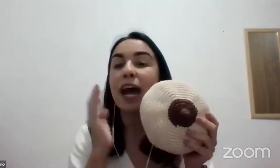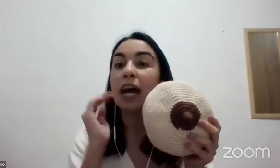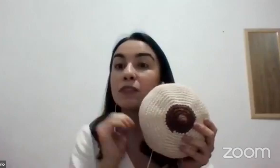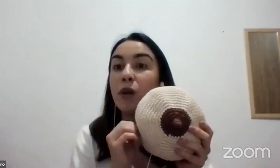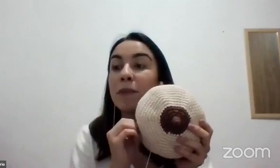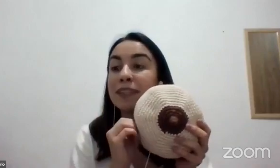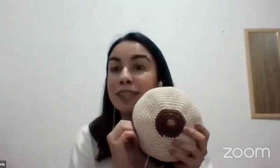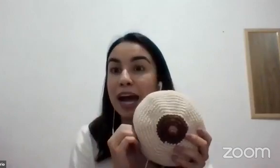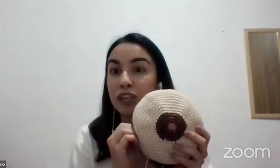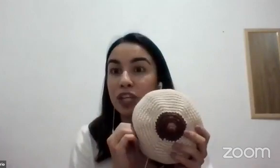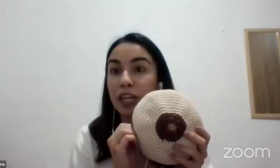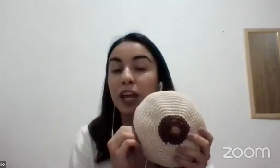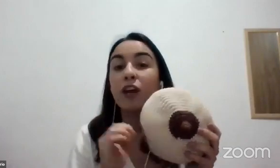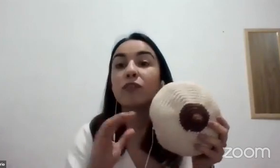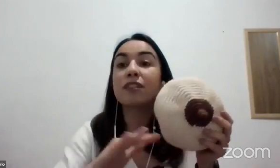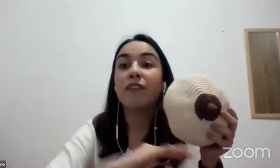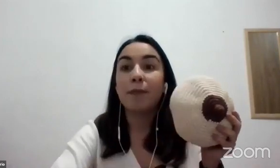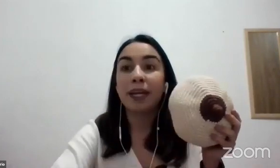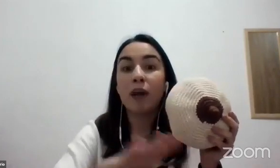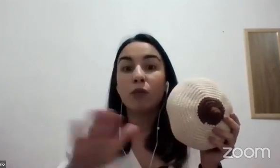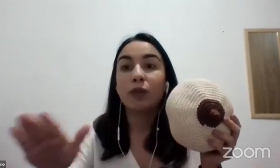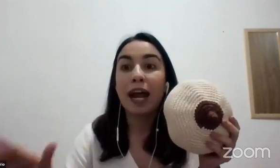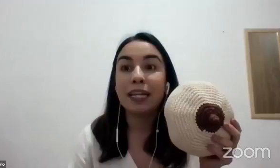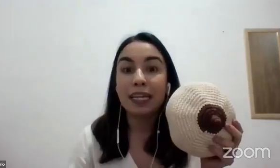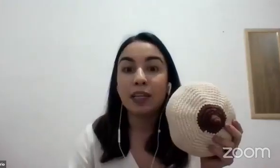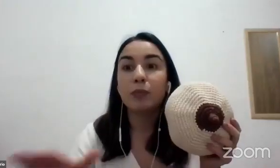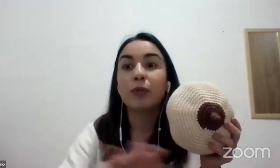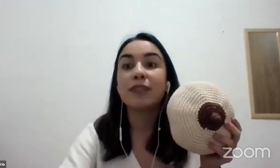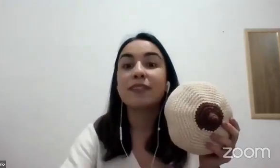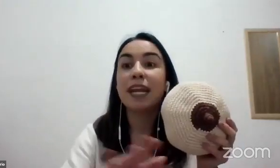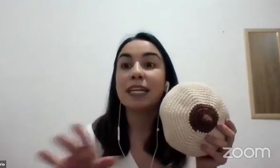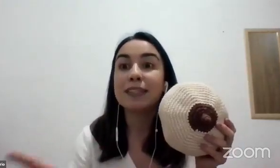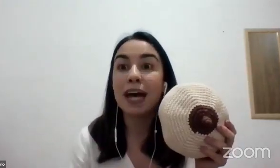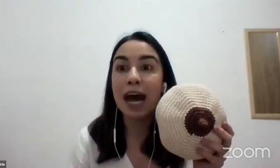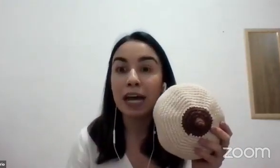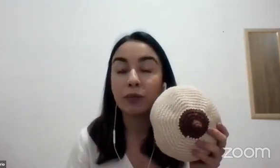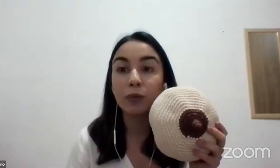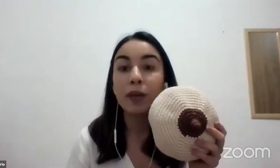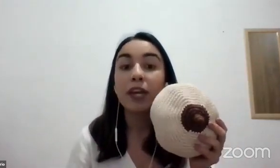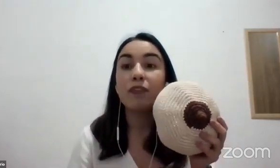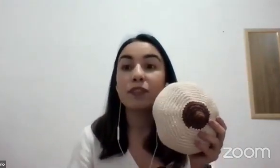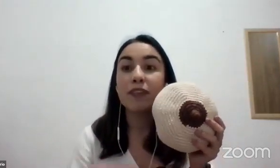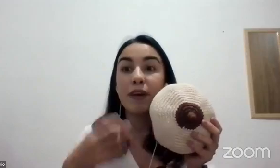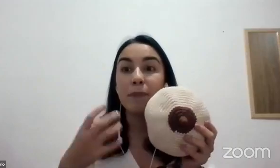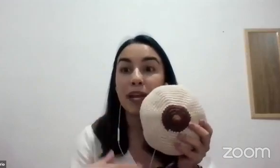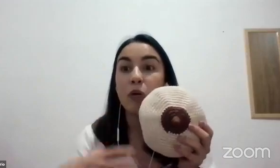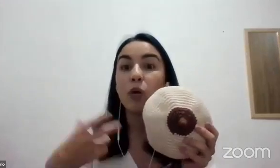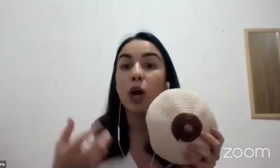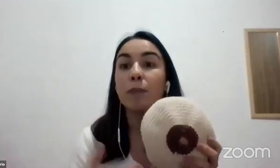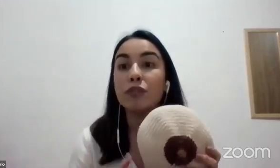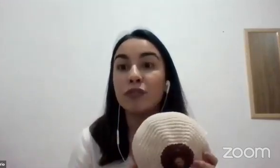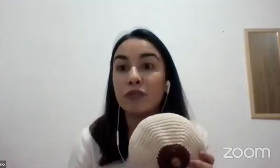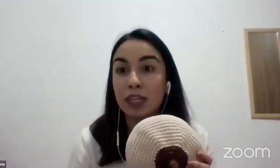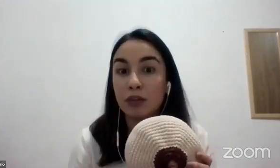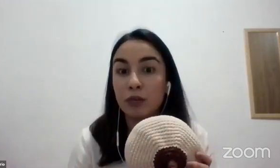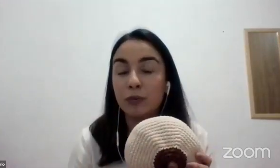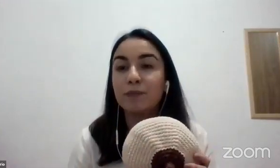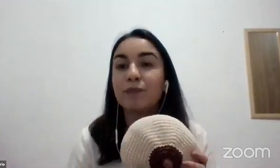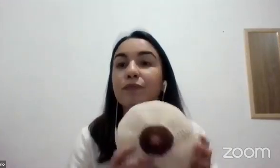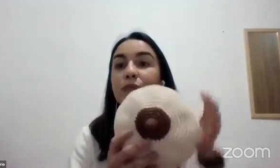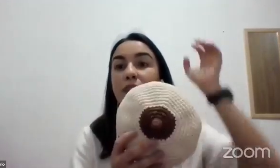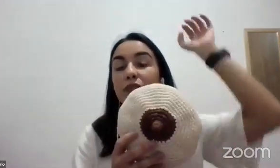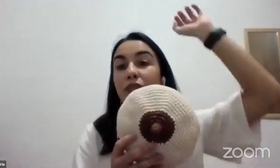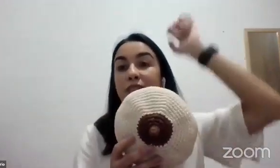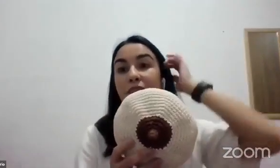fez a sua massagem, você vai pegar um lugar limpo, esterilizado, e você vai pegar um copo de